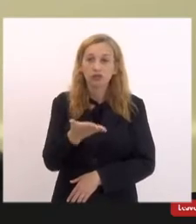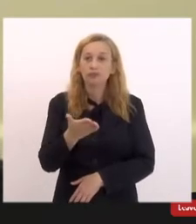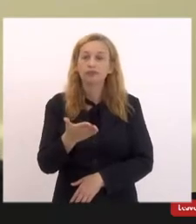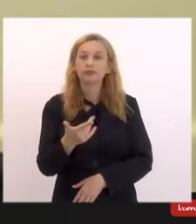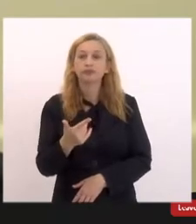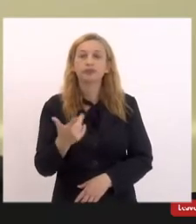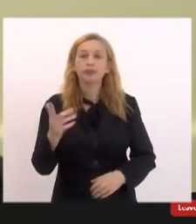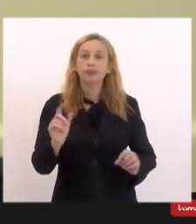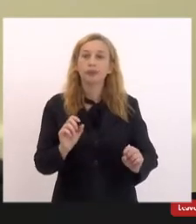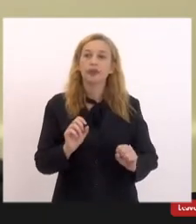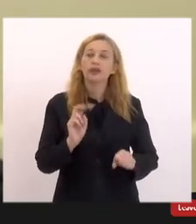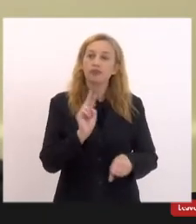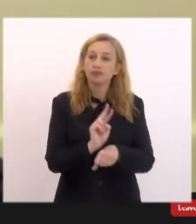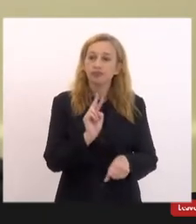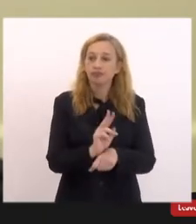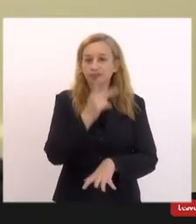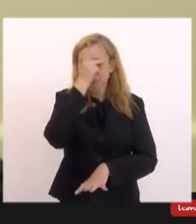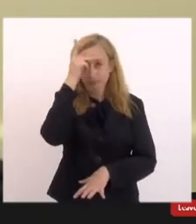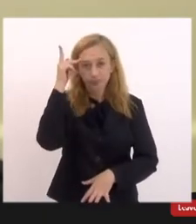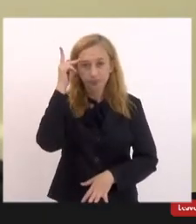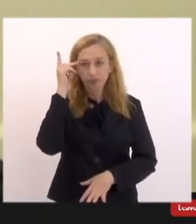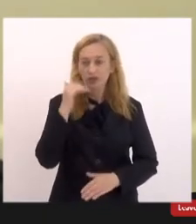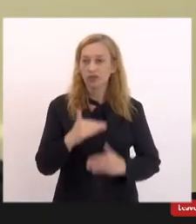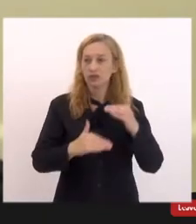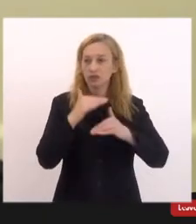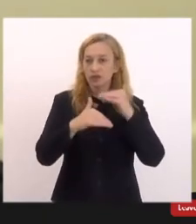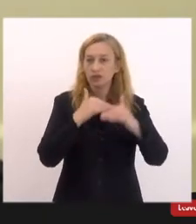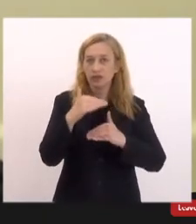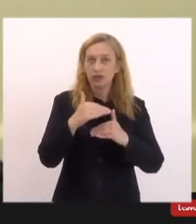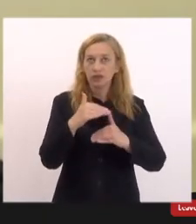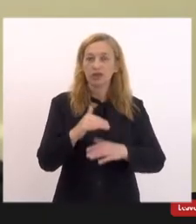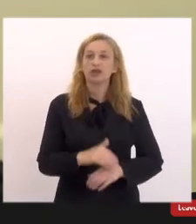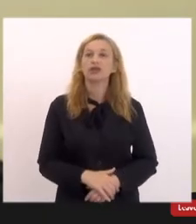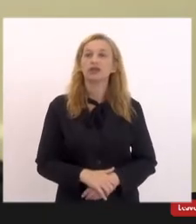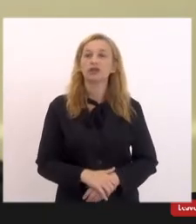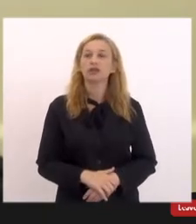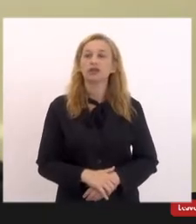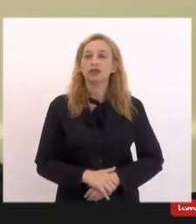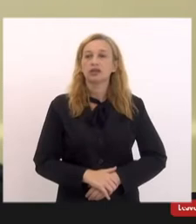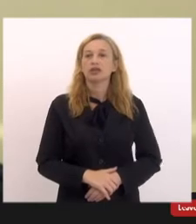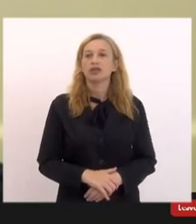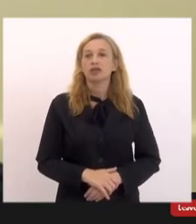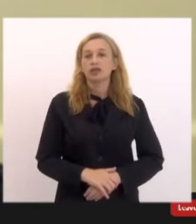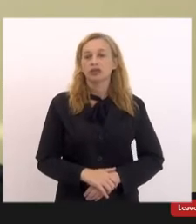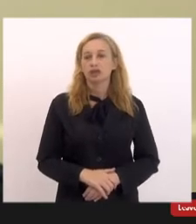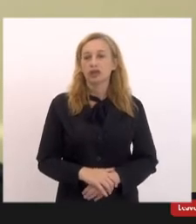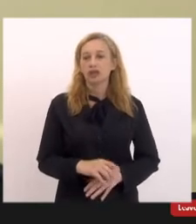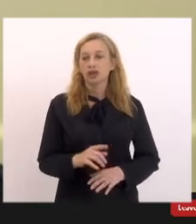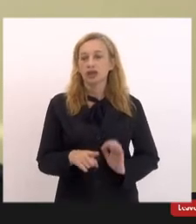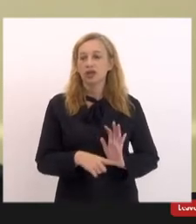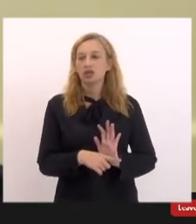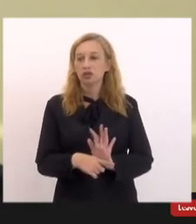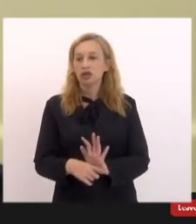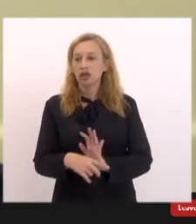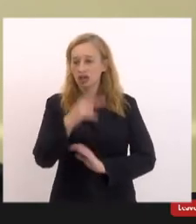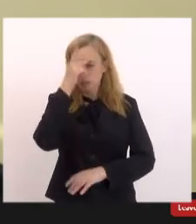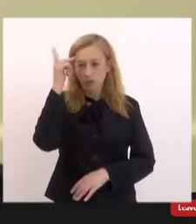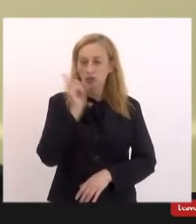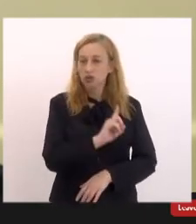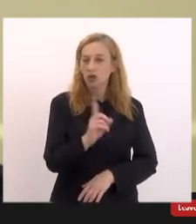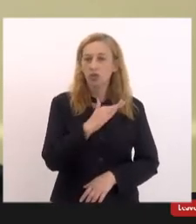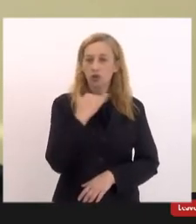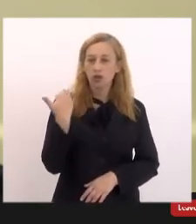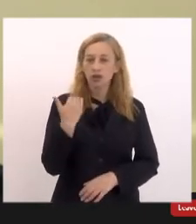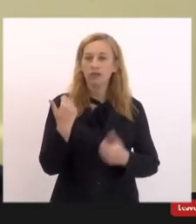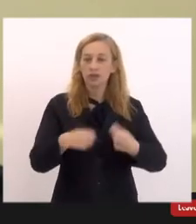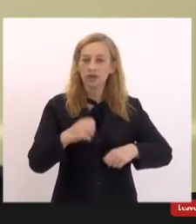ela protege as pessoas, né, de desenvolver formas graves e levar as pessoas a óbito. Então, a gente precisa acreditar e defender